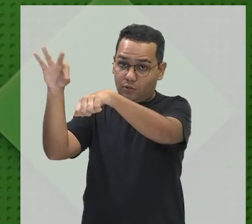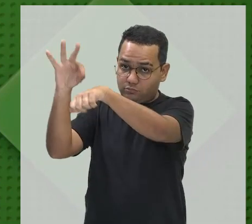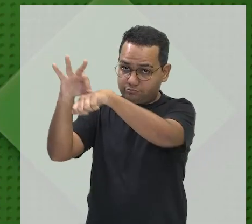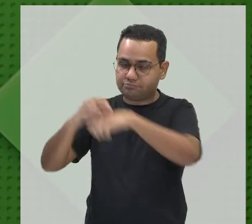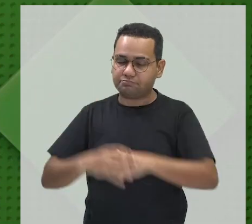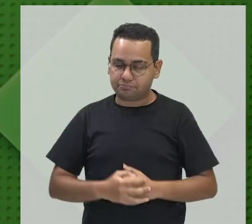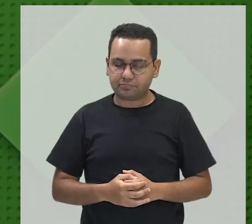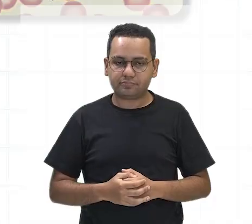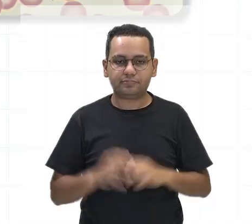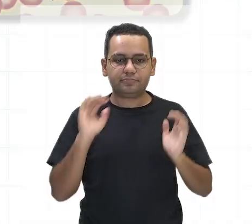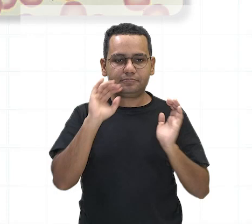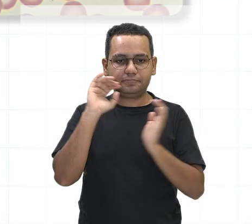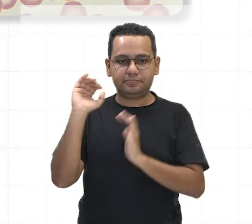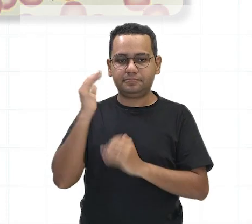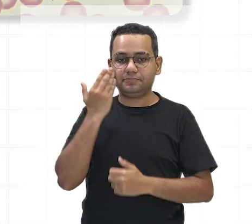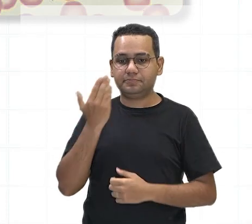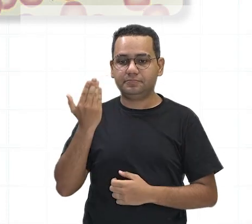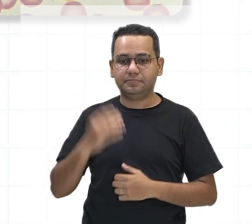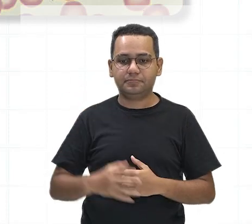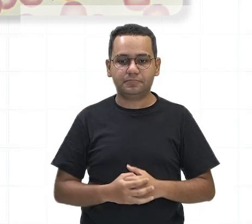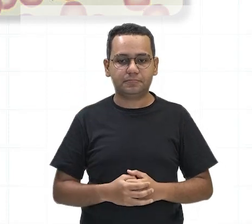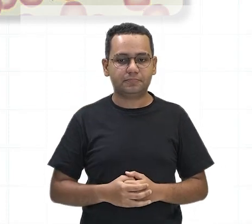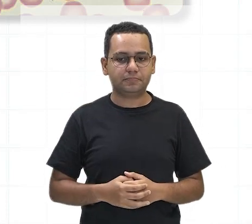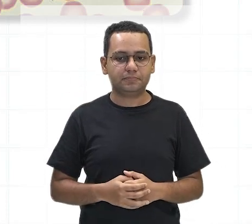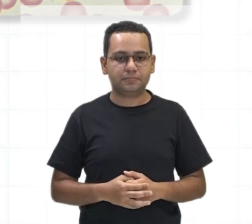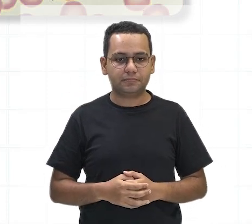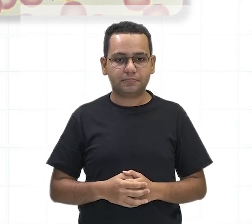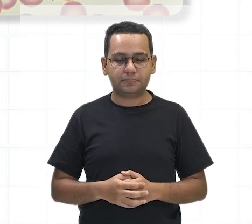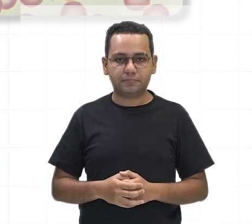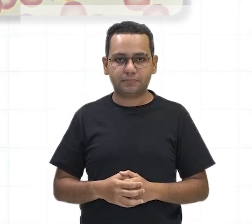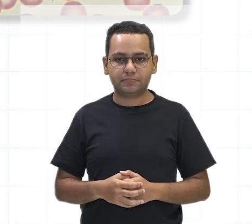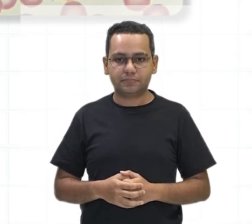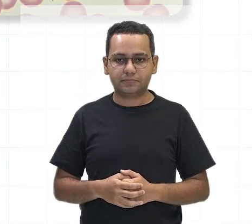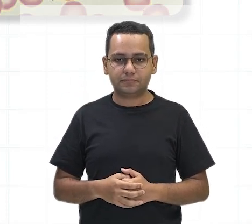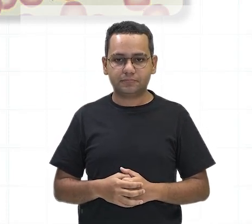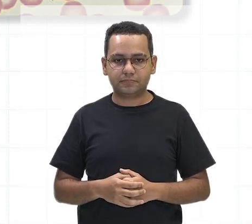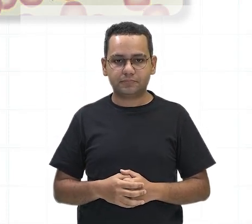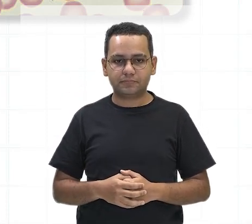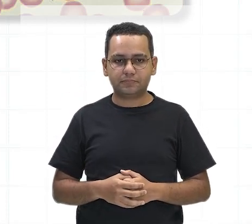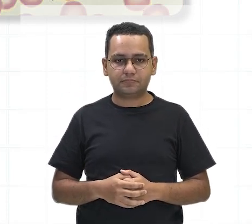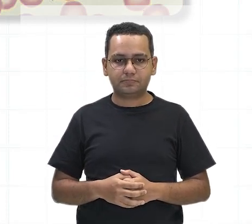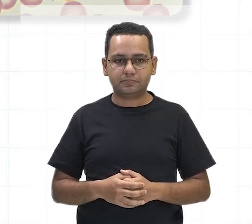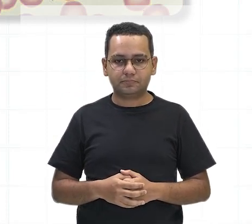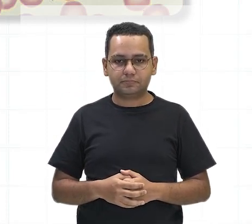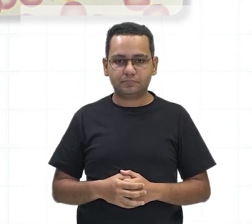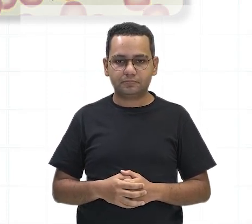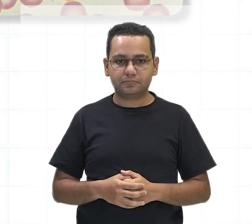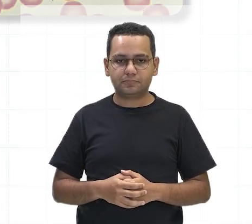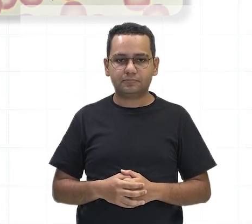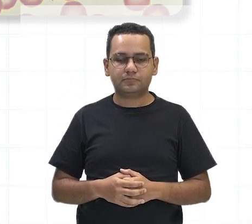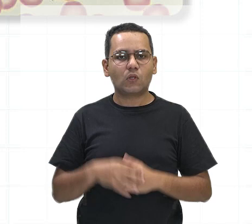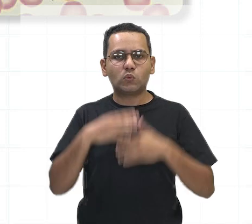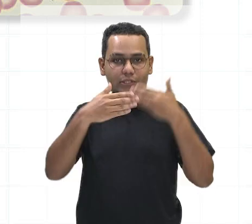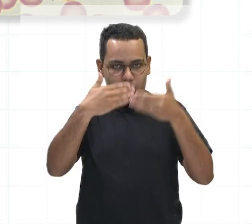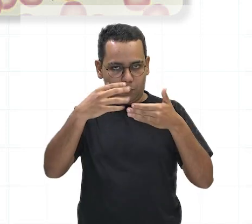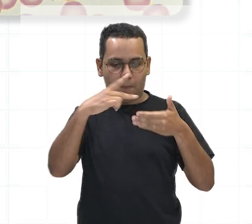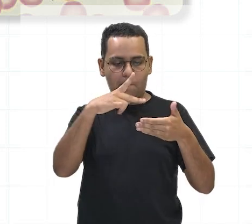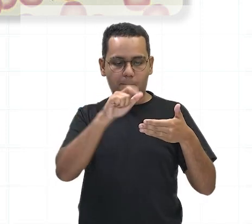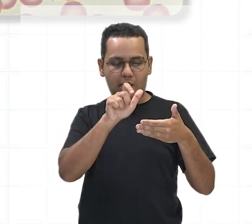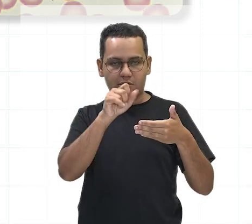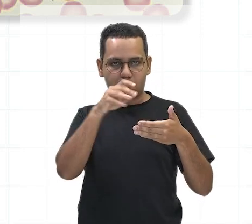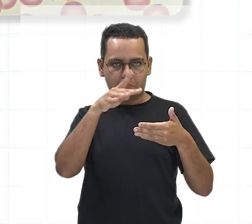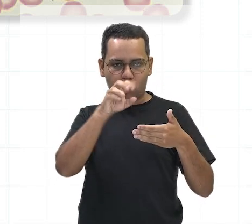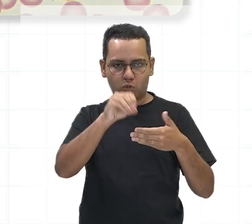vida do plasmódio, a gente observa aí na nossa próxima imagem. Nós temos aí o seguinte: no interior das